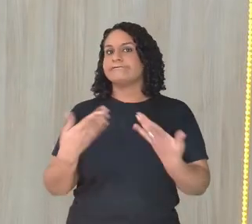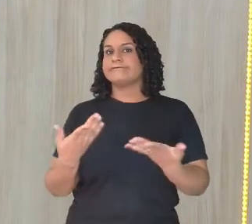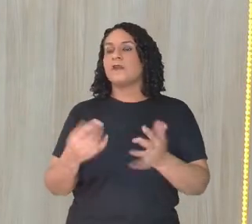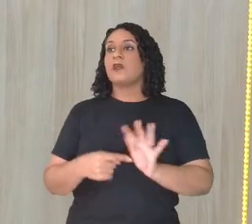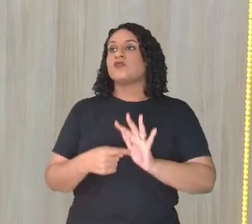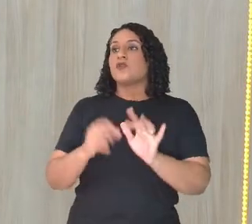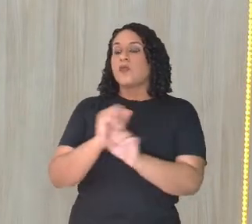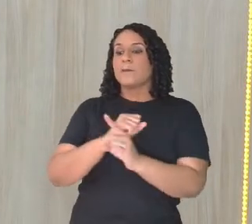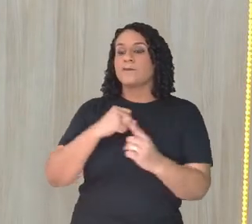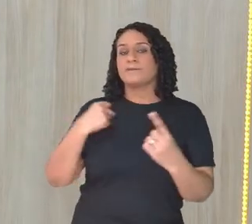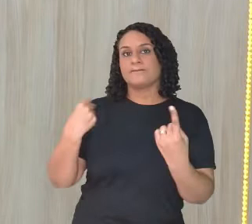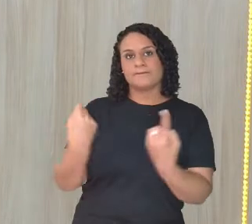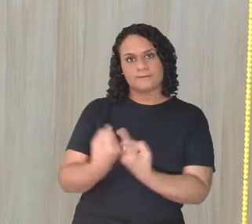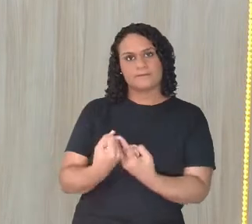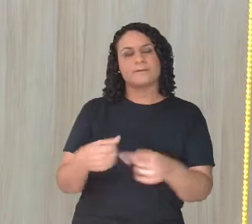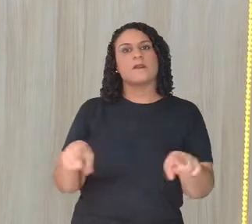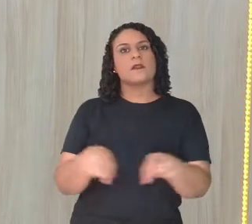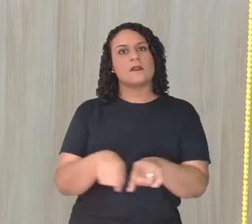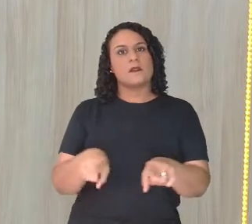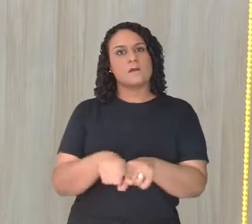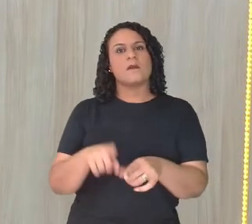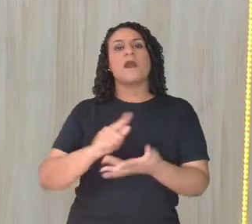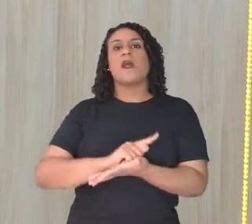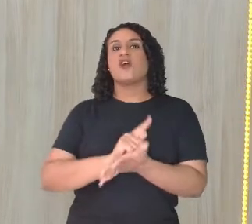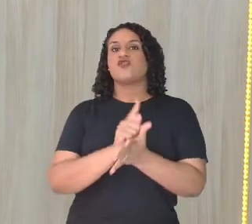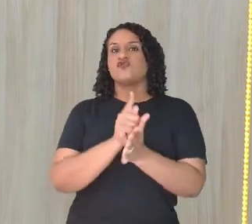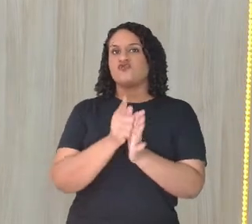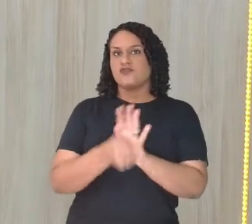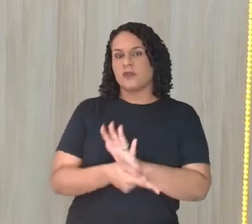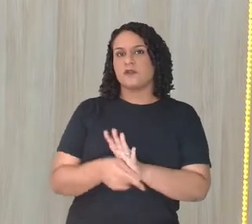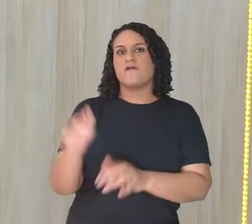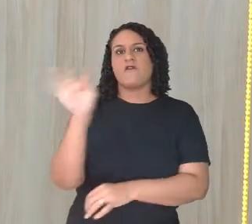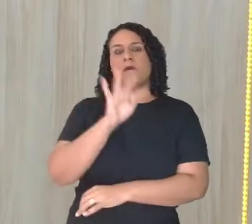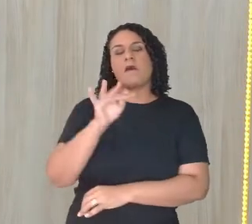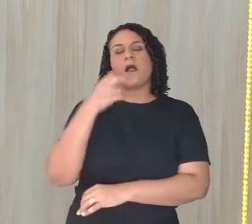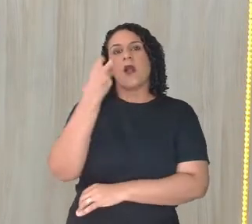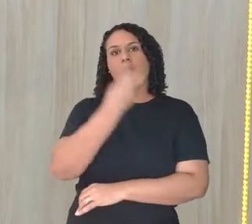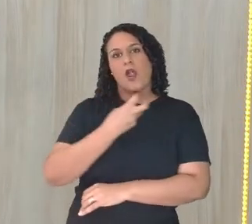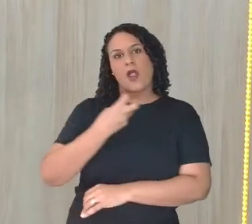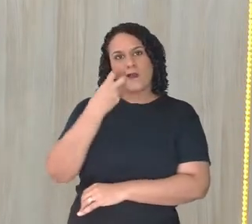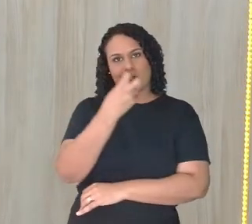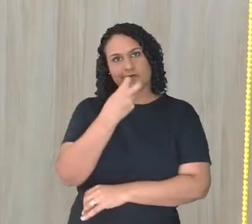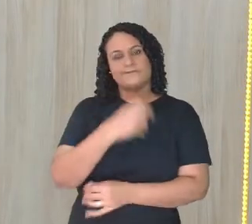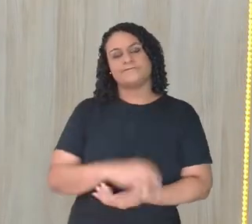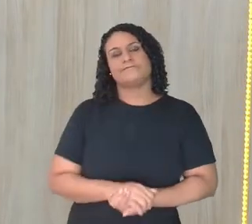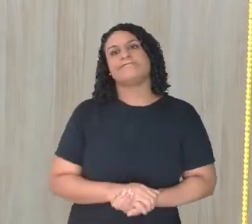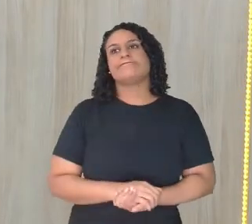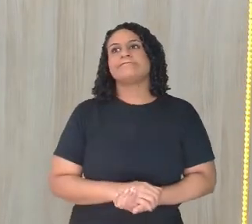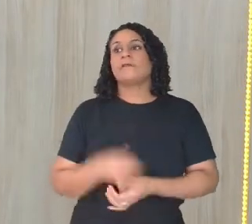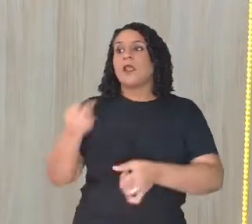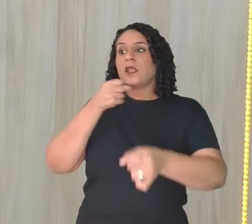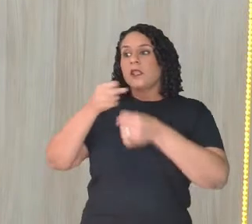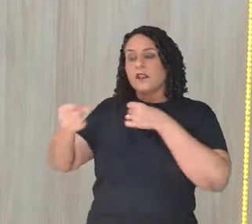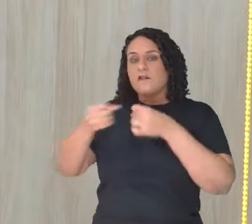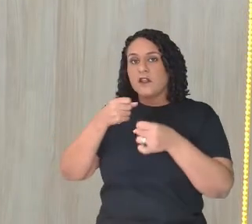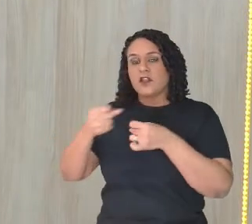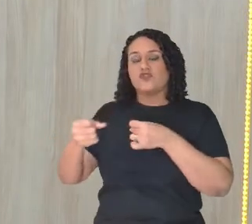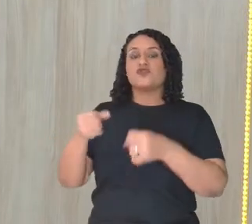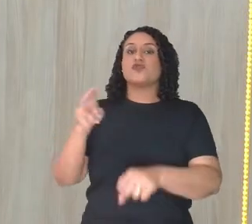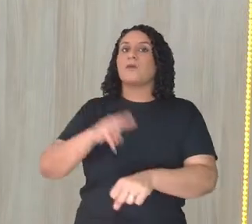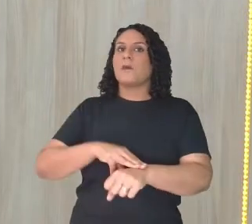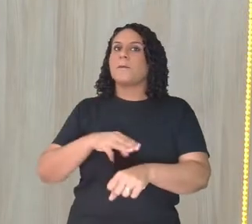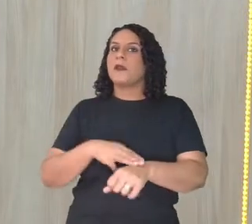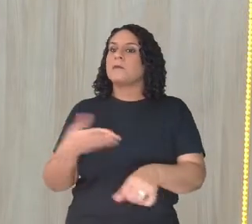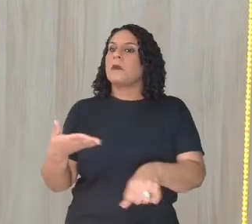sociedade e é exposto a gêneros formais orais. E entrevista de emprego, a